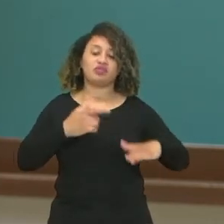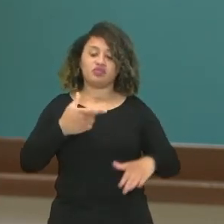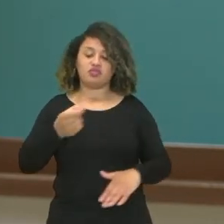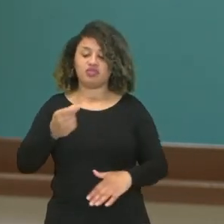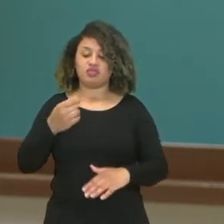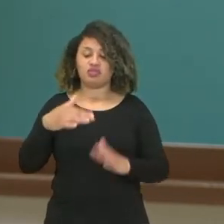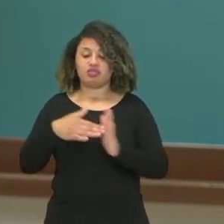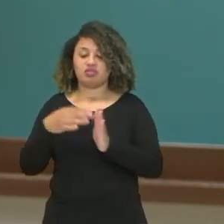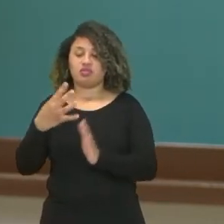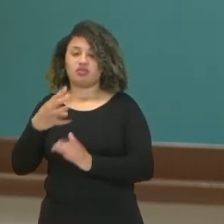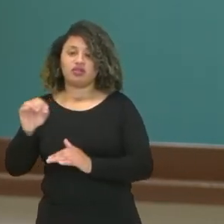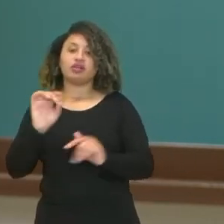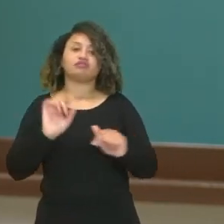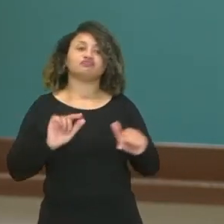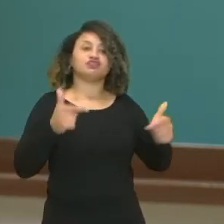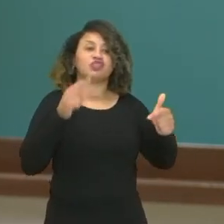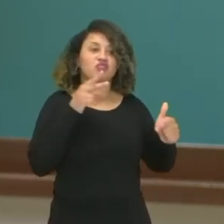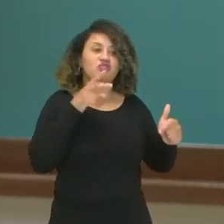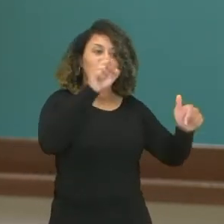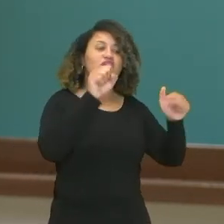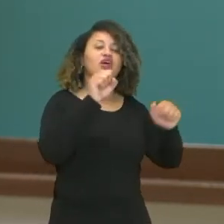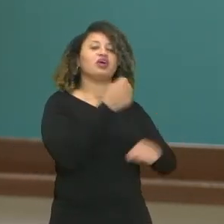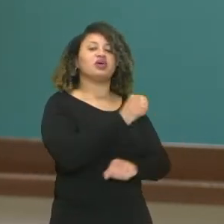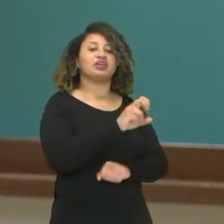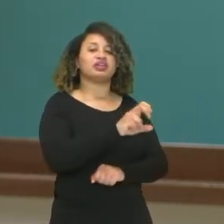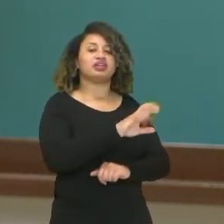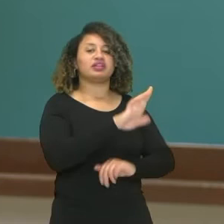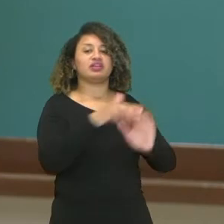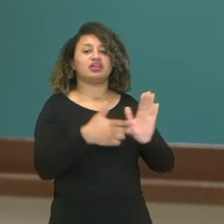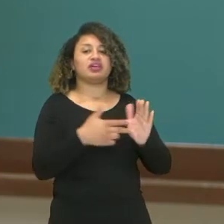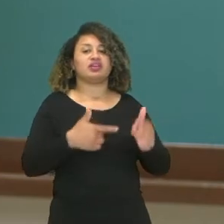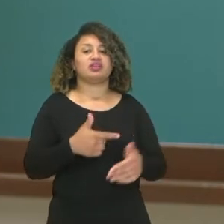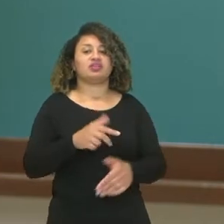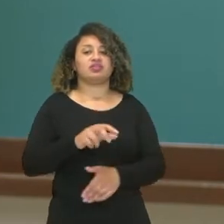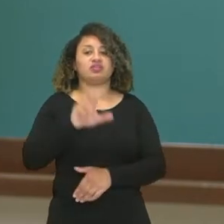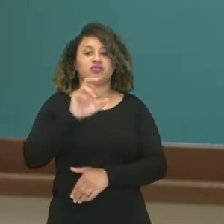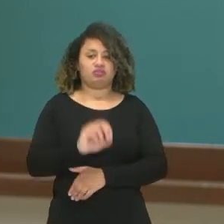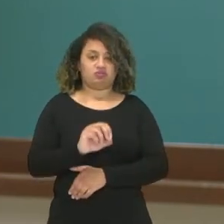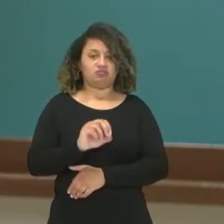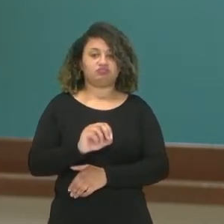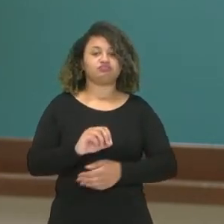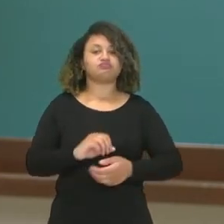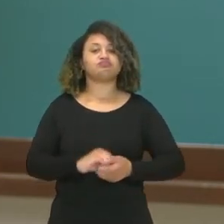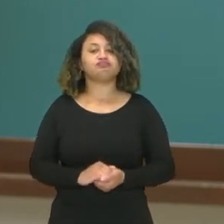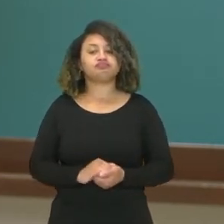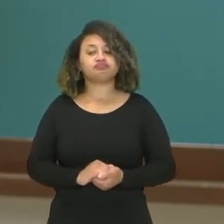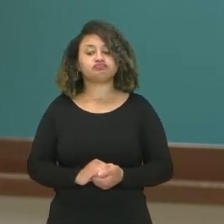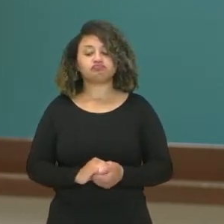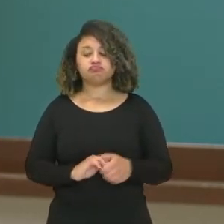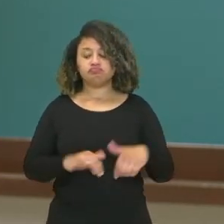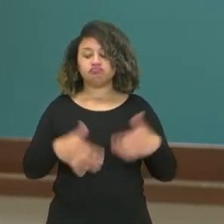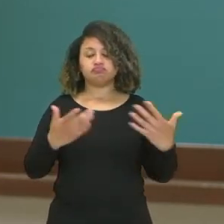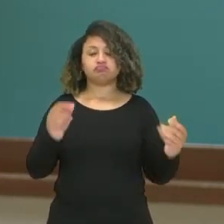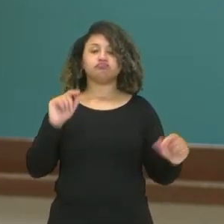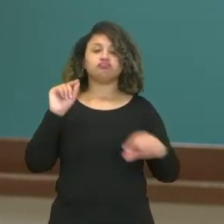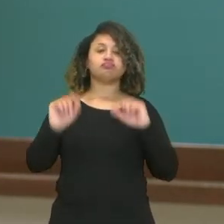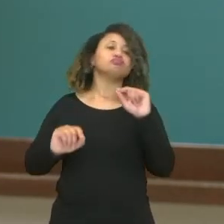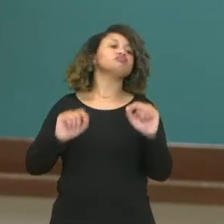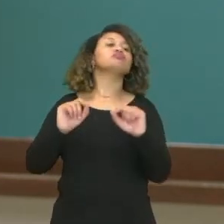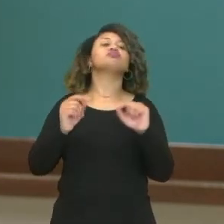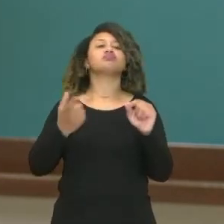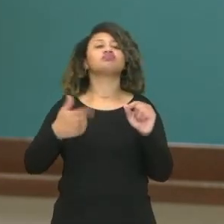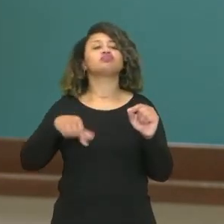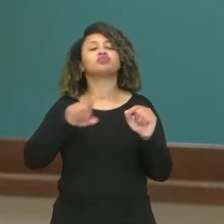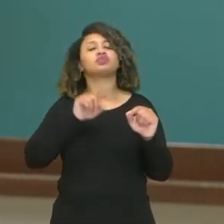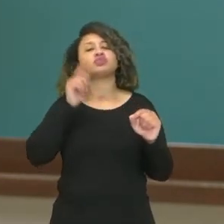40. E quando eu for fazer o intensivo, eu vou de 85 a 250 no meu VO2 máximo. A ideia é fazer com que você